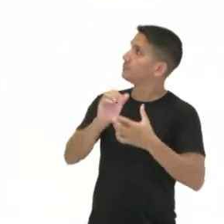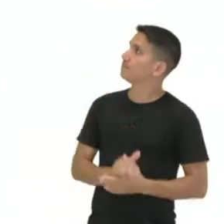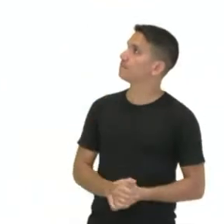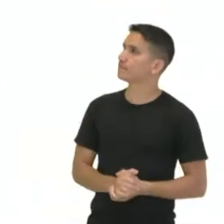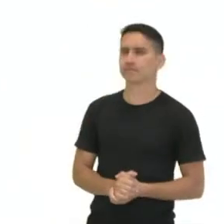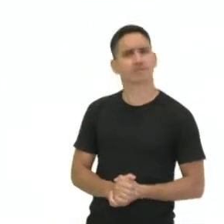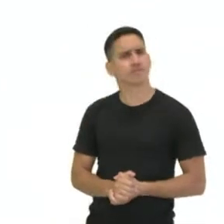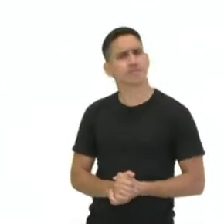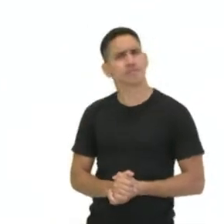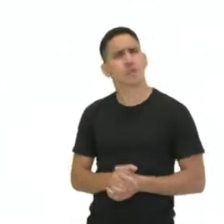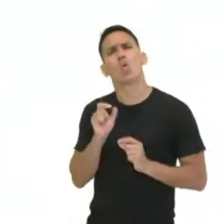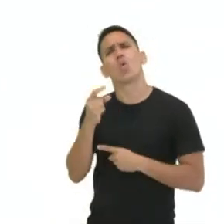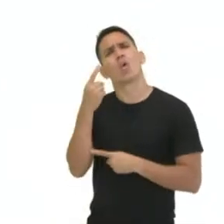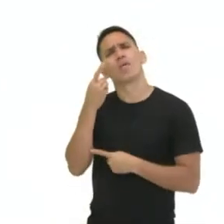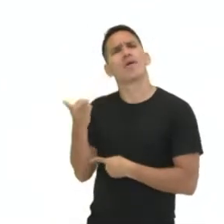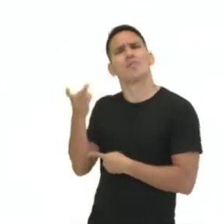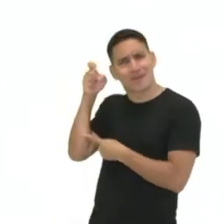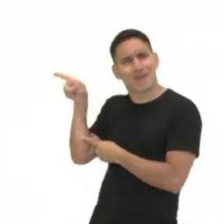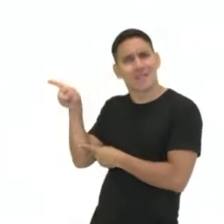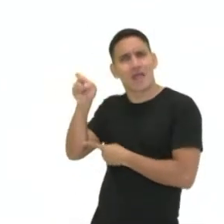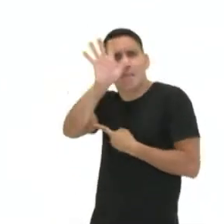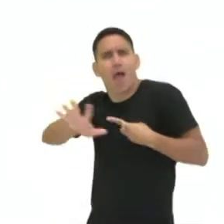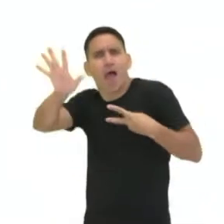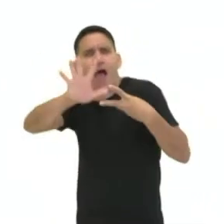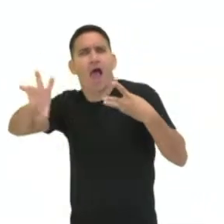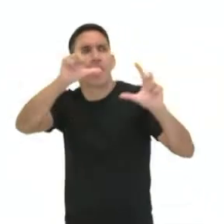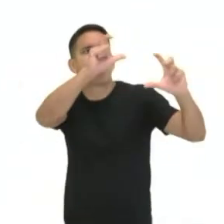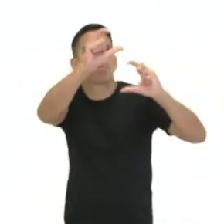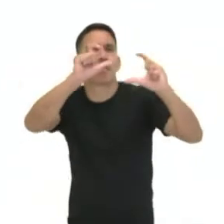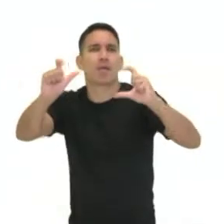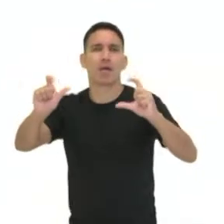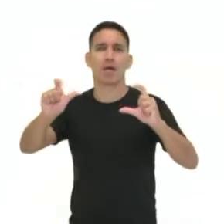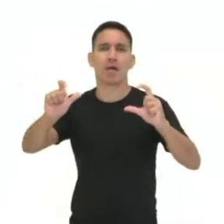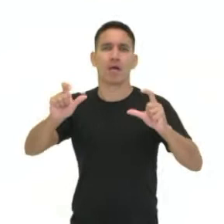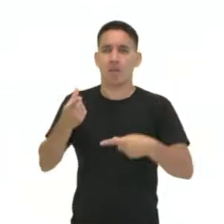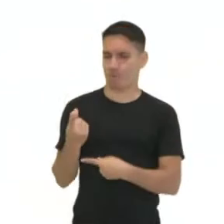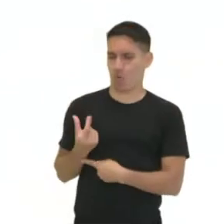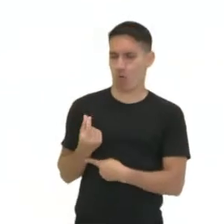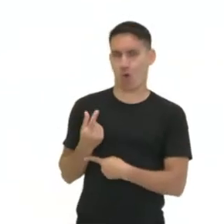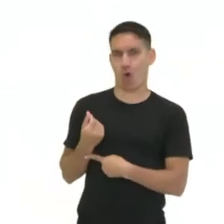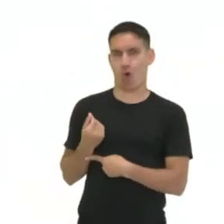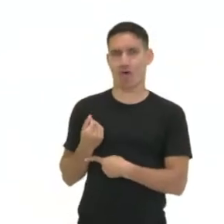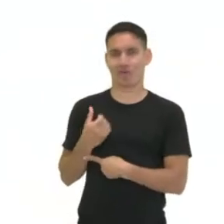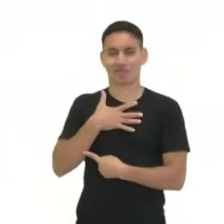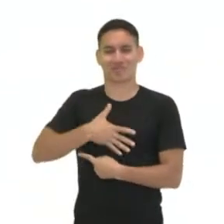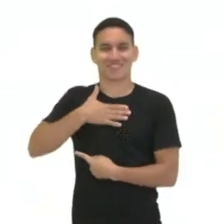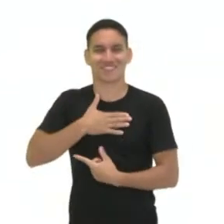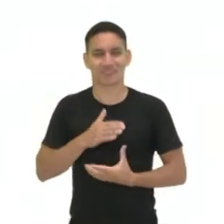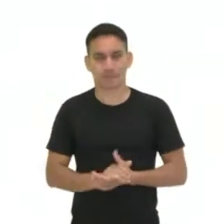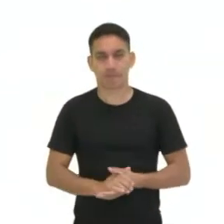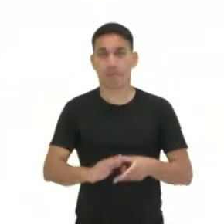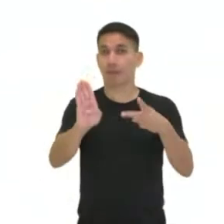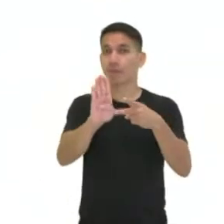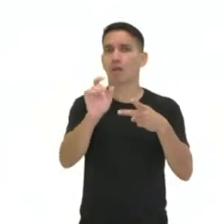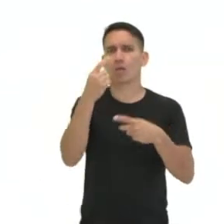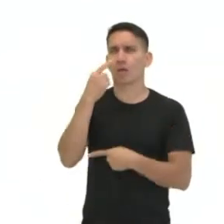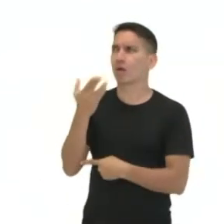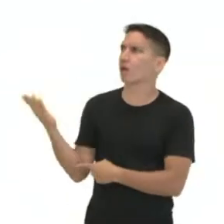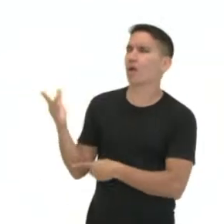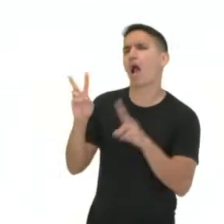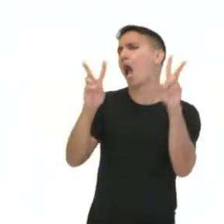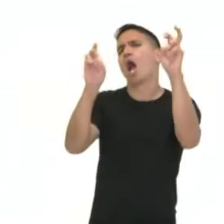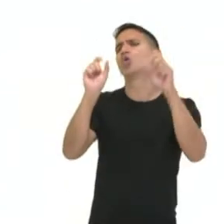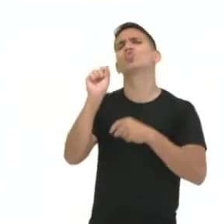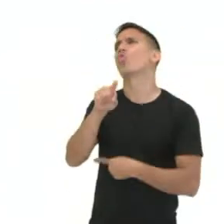que você vê nas imagens da história em quadrinhos Meu Bolso Feliz? E na letra B, do que trata a história